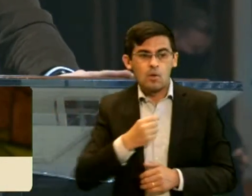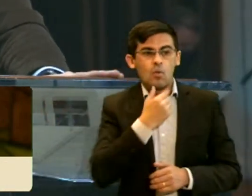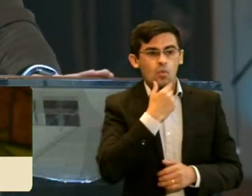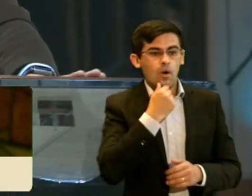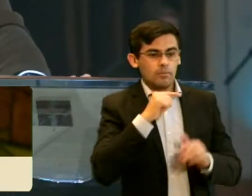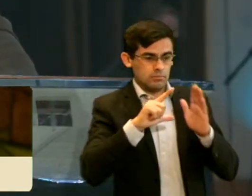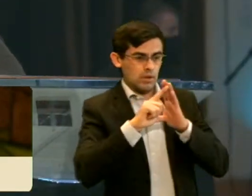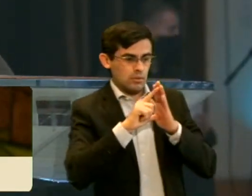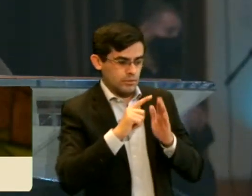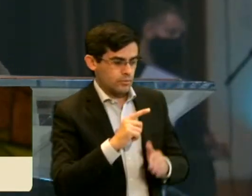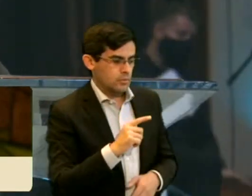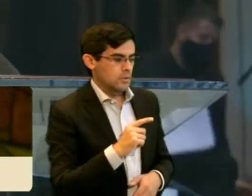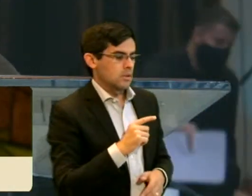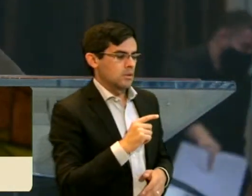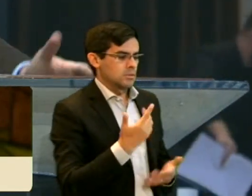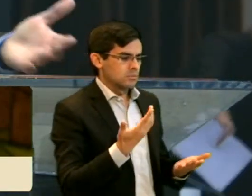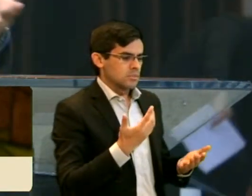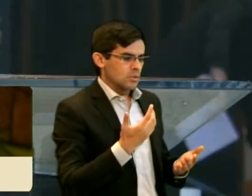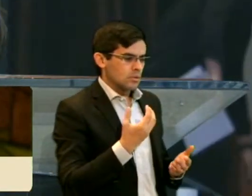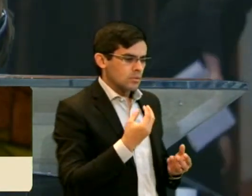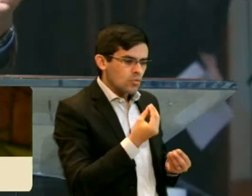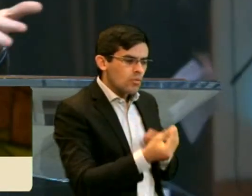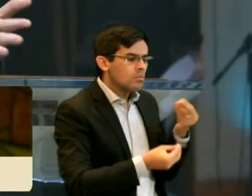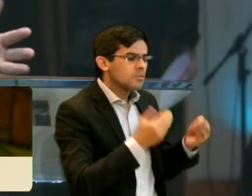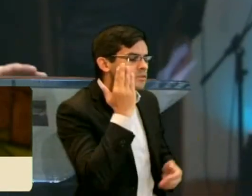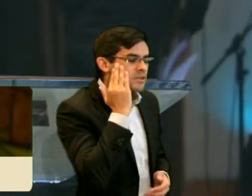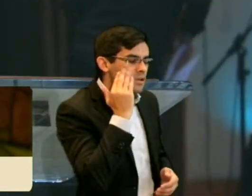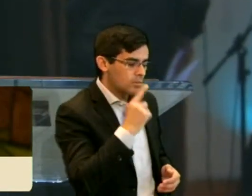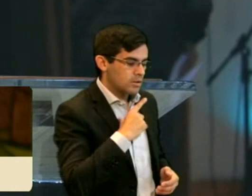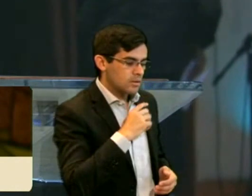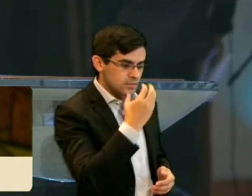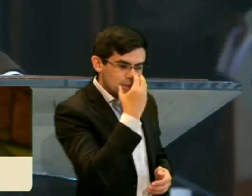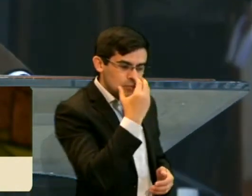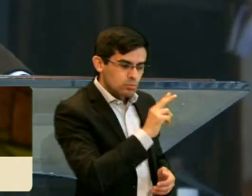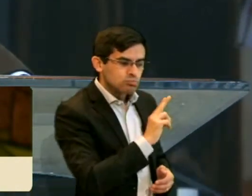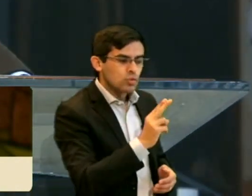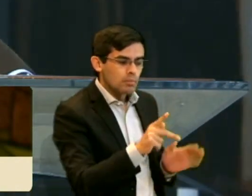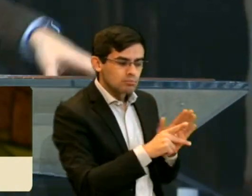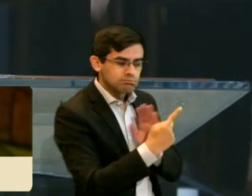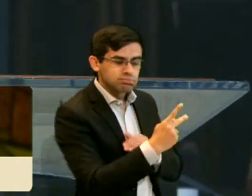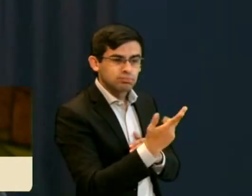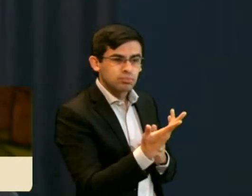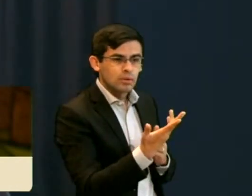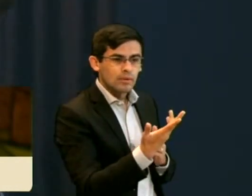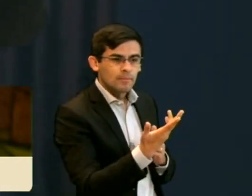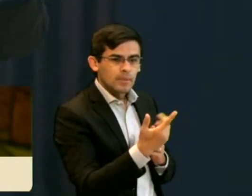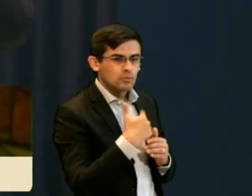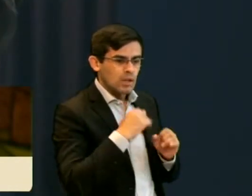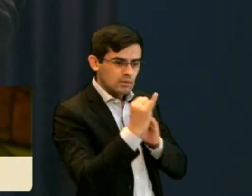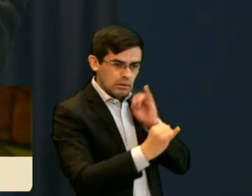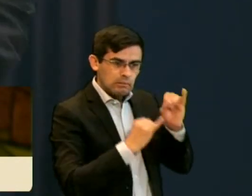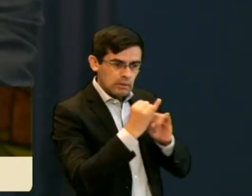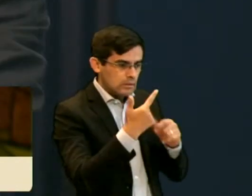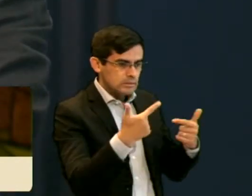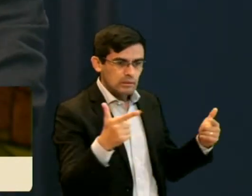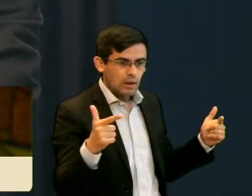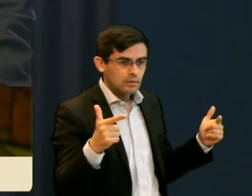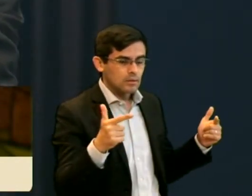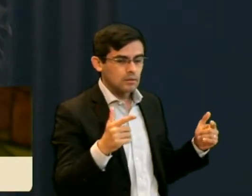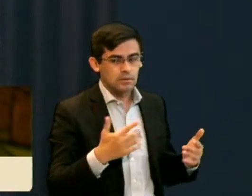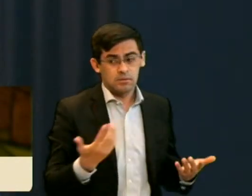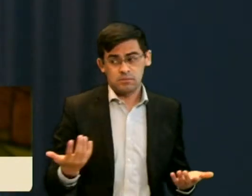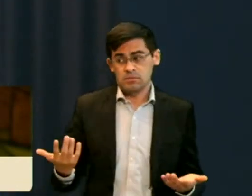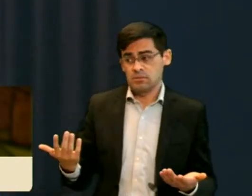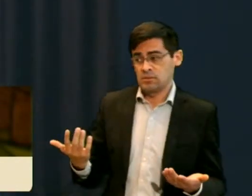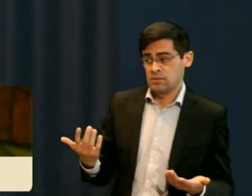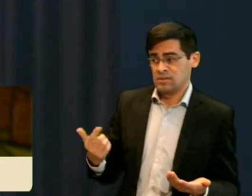rapaz do outro lado da linha fala assim, mas como é que você sabe que a gente tem esse cachorro? Não está no site, não está nada. Ele falou, olha, não